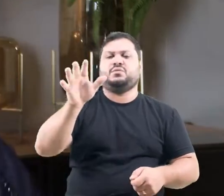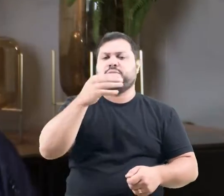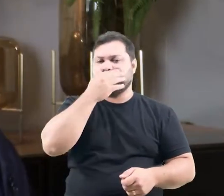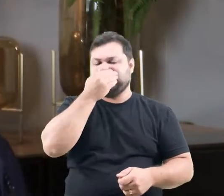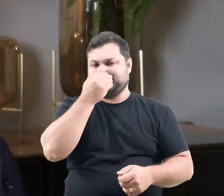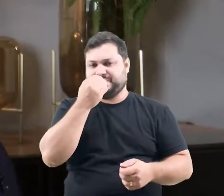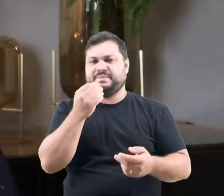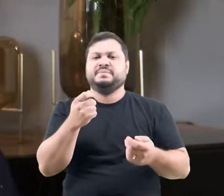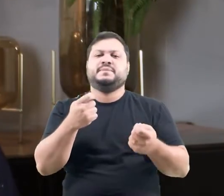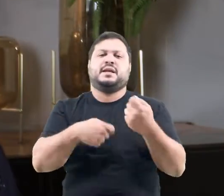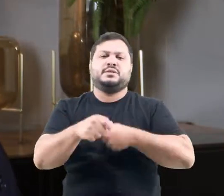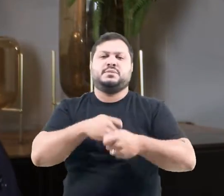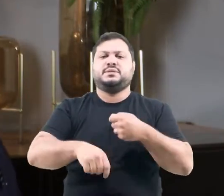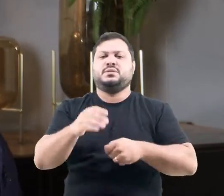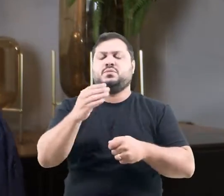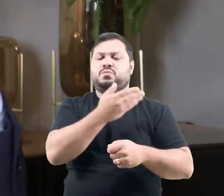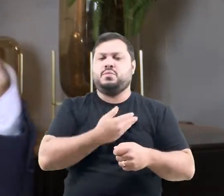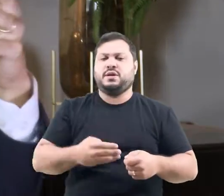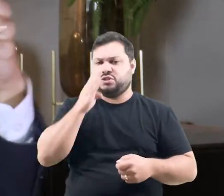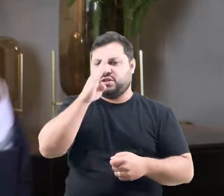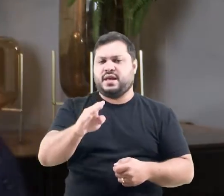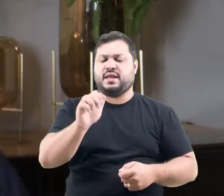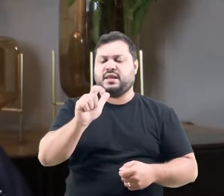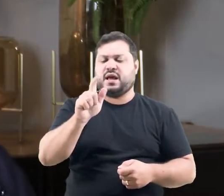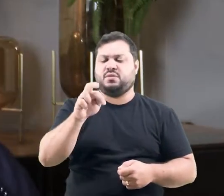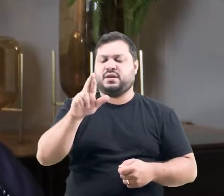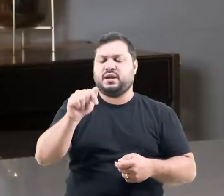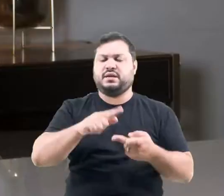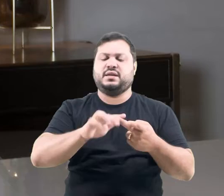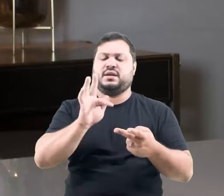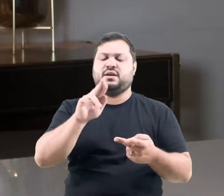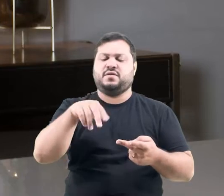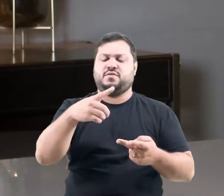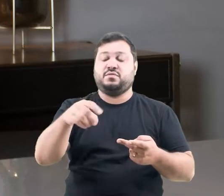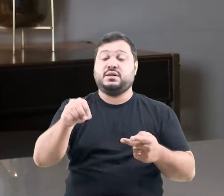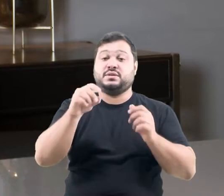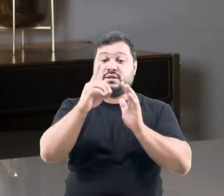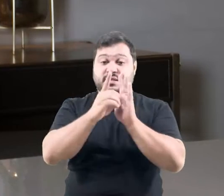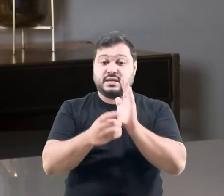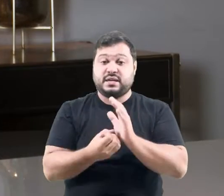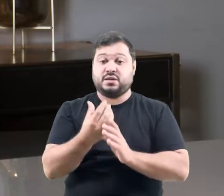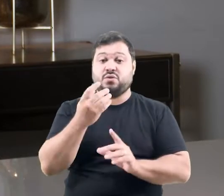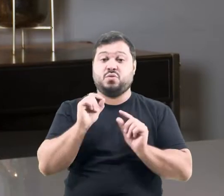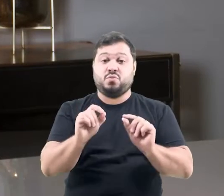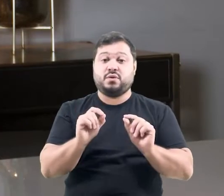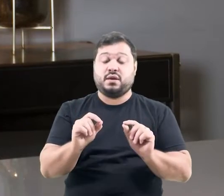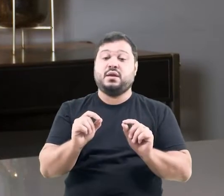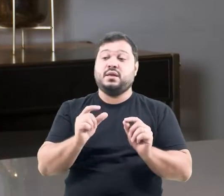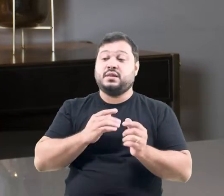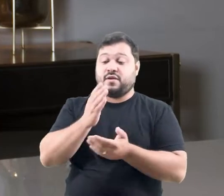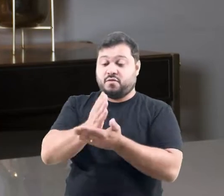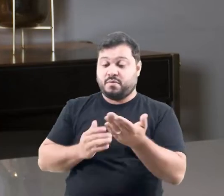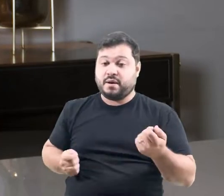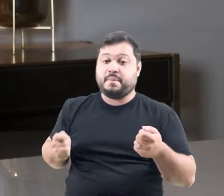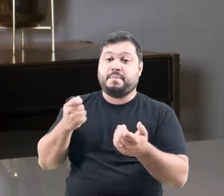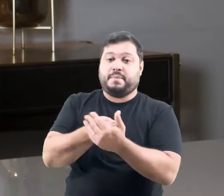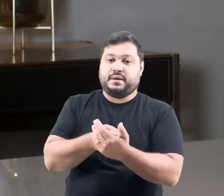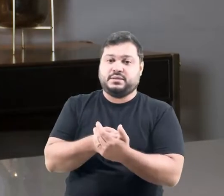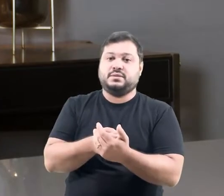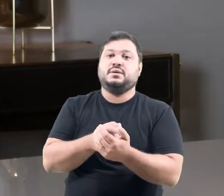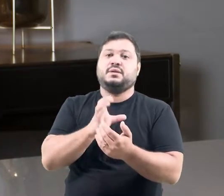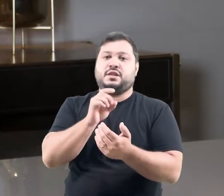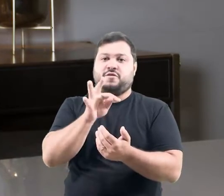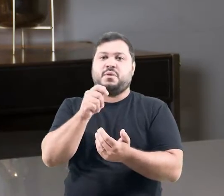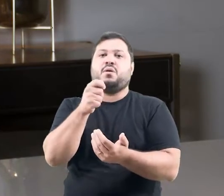modo geral, administração pública direta, autarquias, fundações, e nesse decreto foi instituída uma coparticipação,